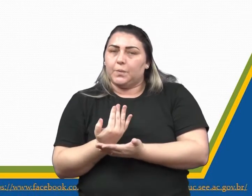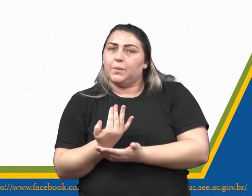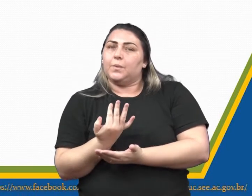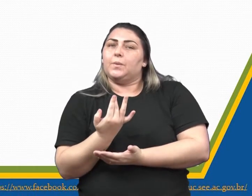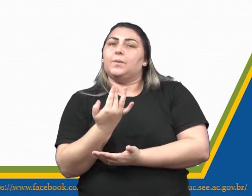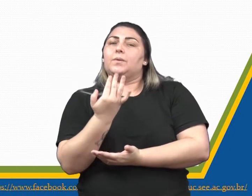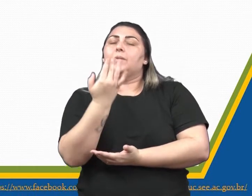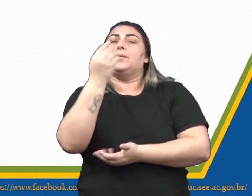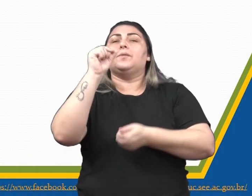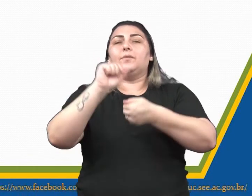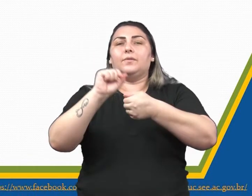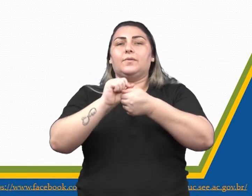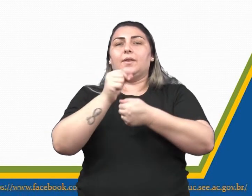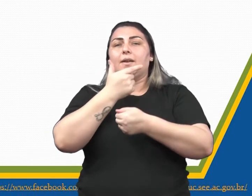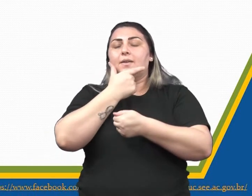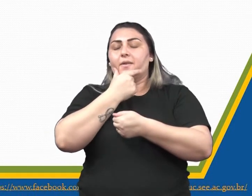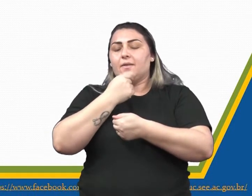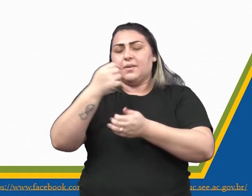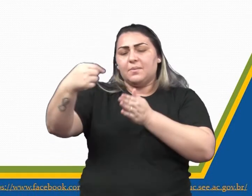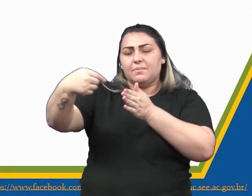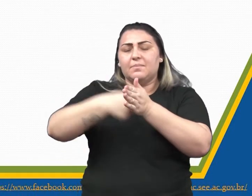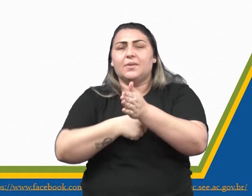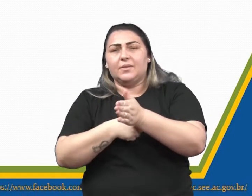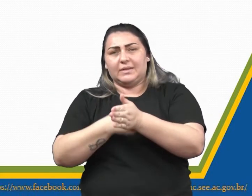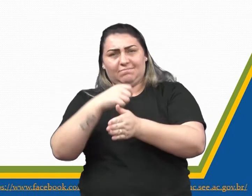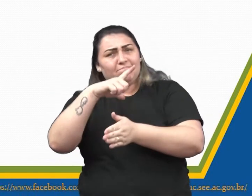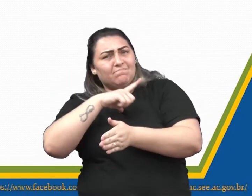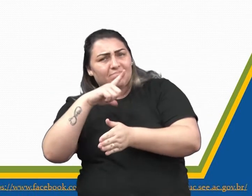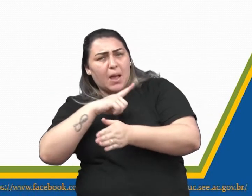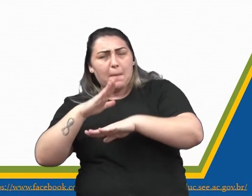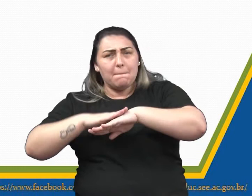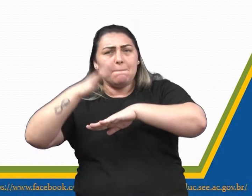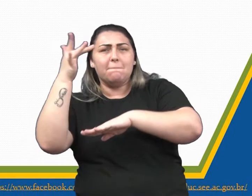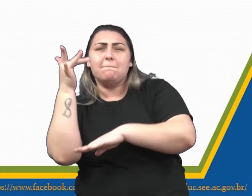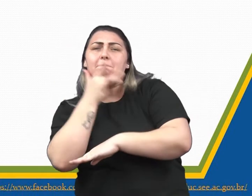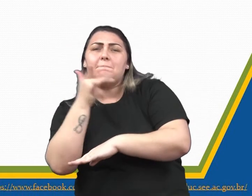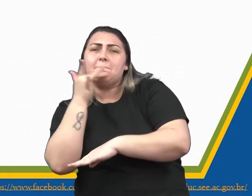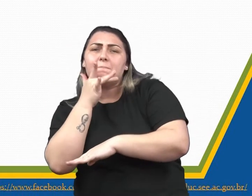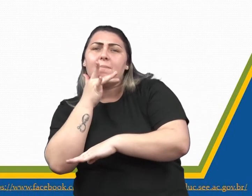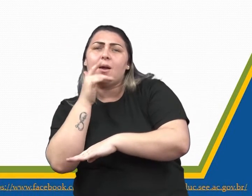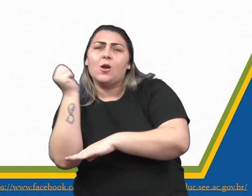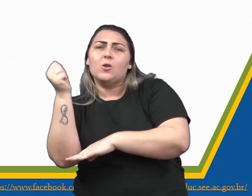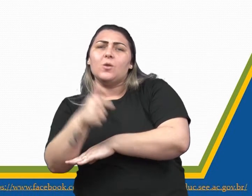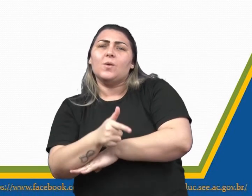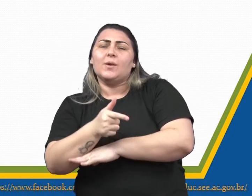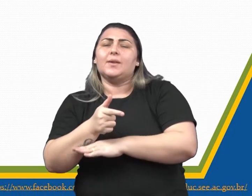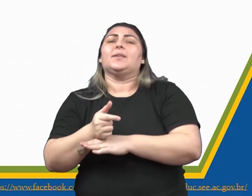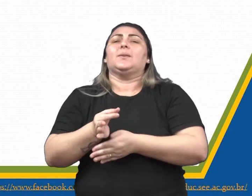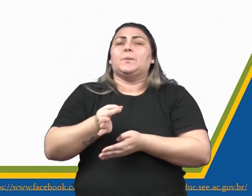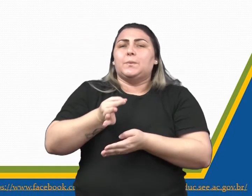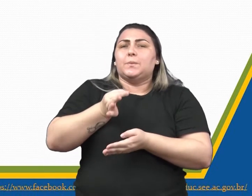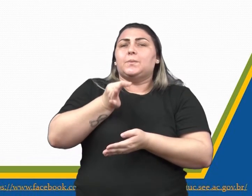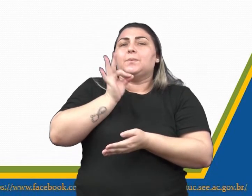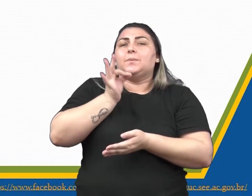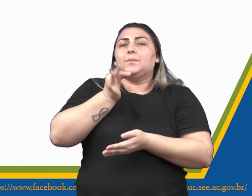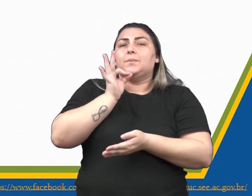e que faz o narrador se perguntar se existe alguma coisa mais gostosa do que café descendo quente na sua